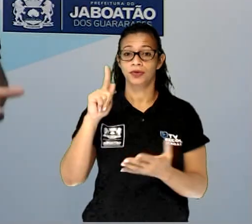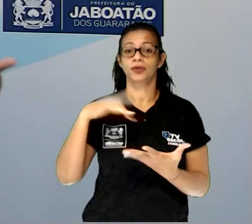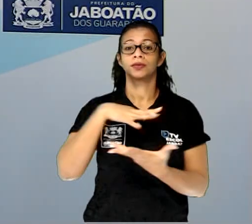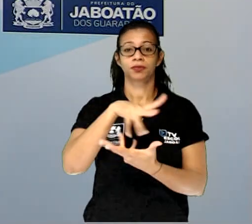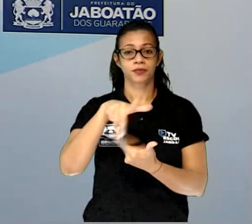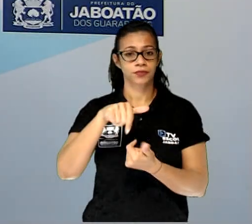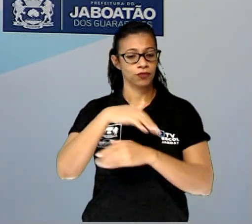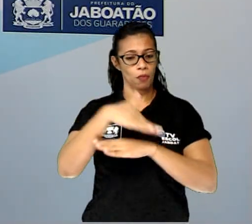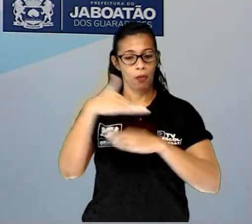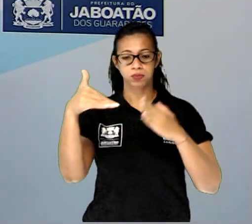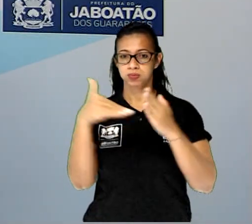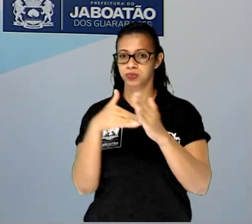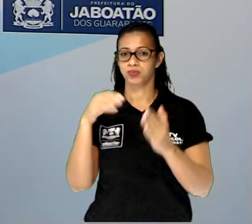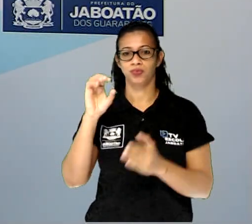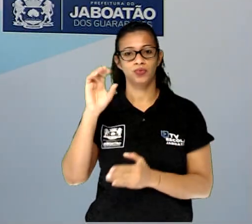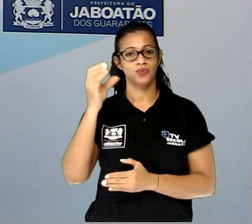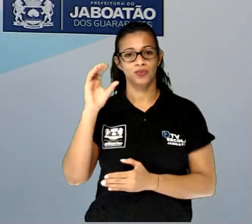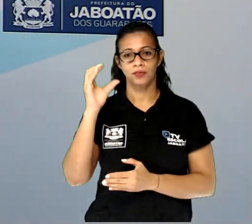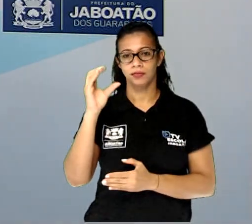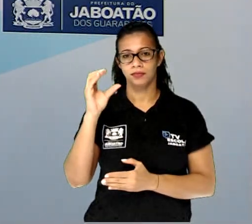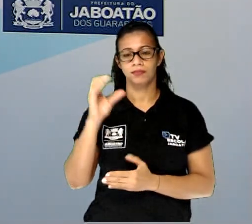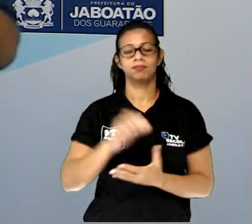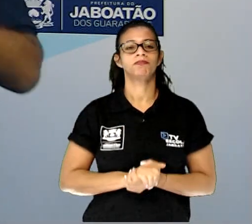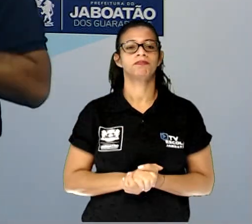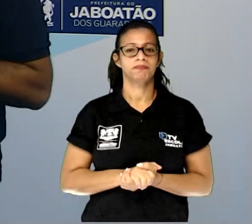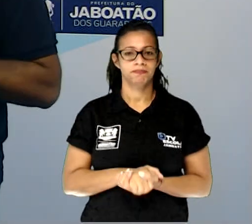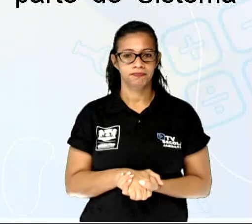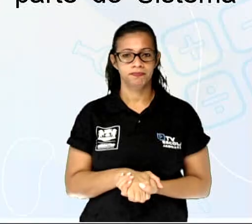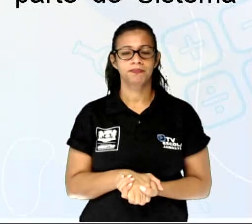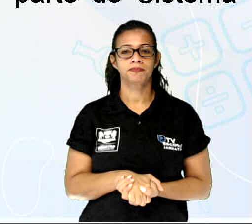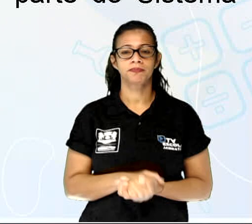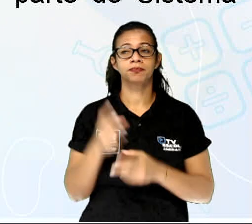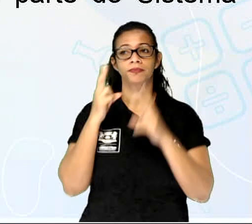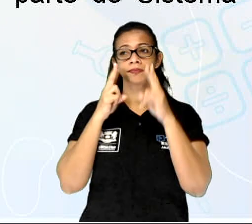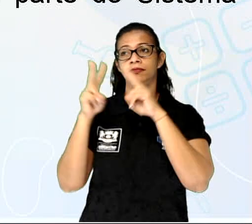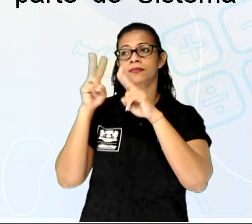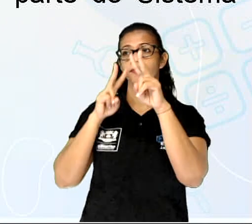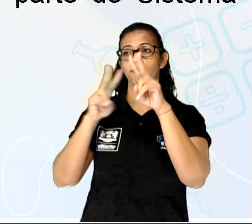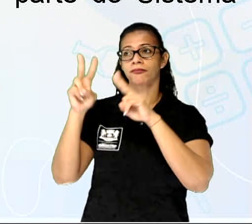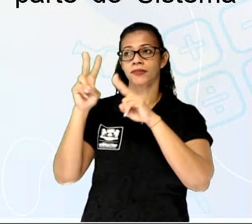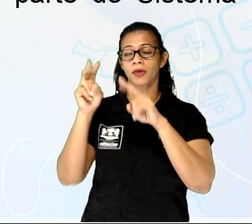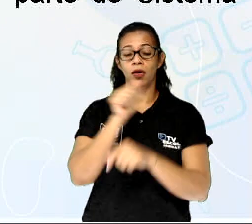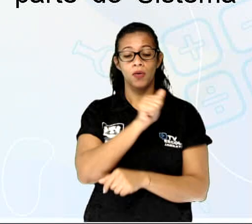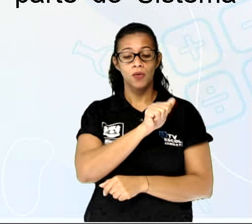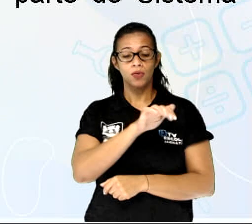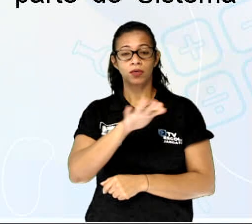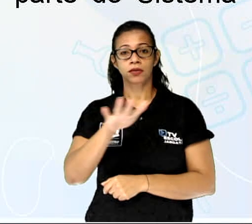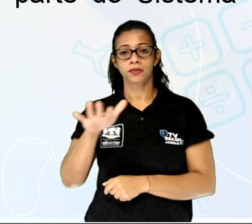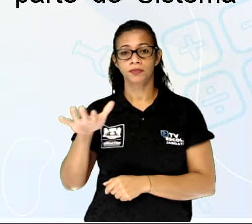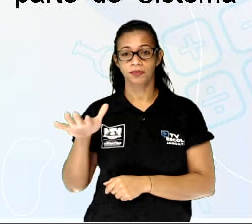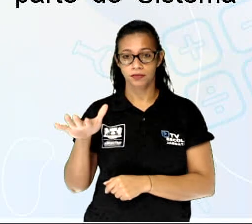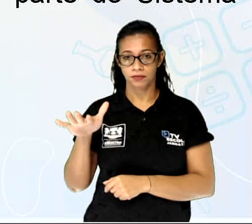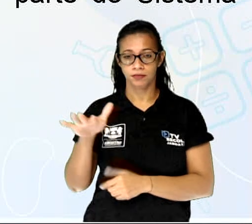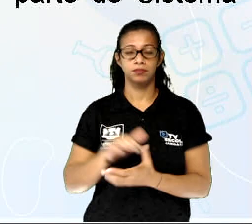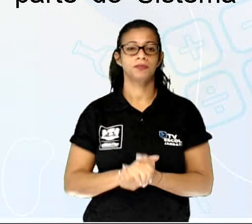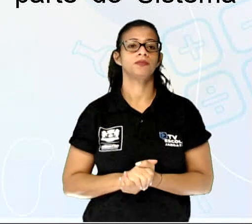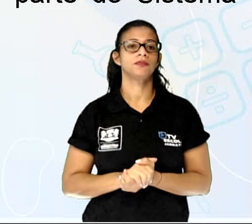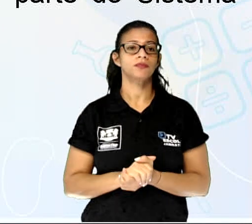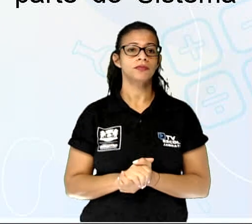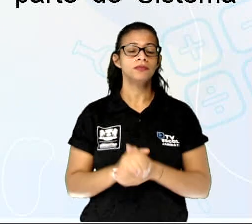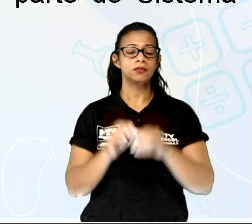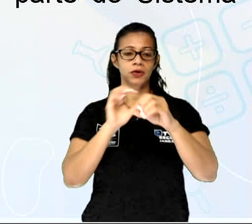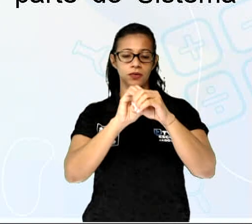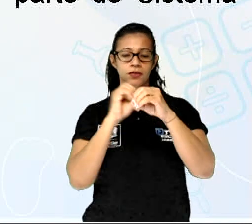tudo é ciência, tudo é conhecimento. E aí, olha aí na tela. O universo e o sistema solar,